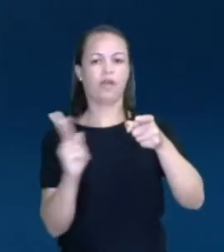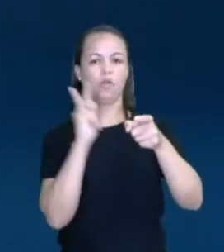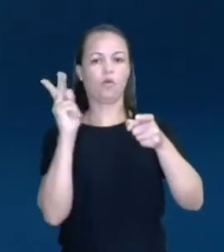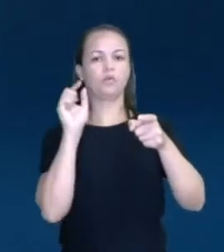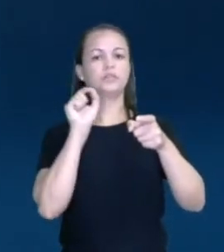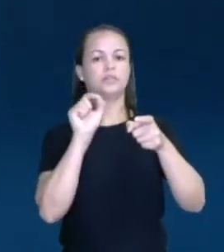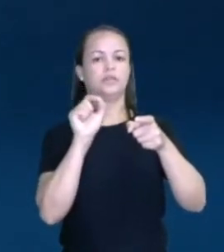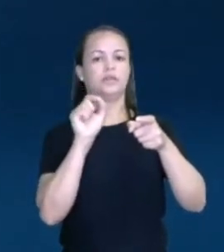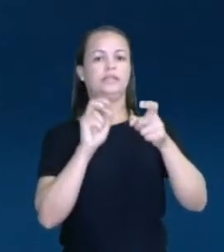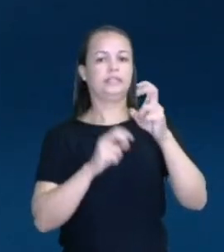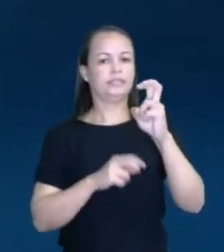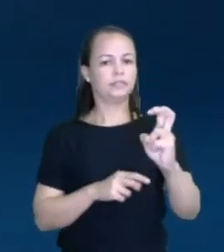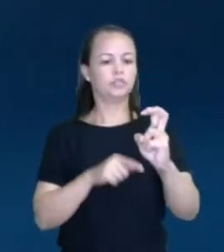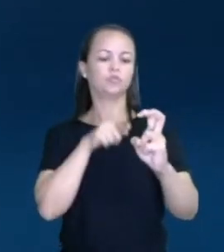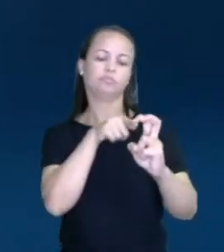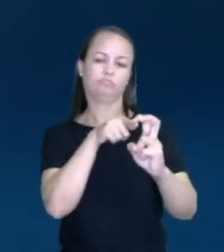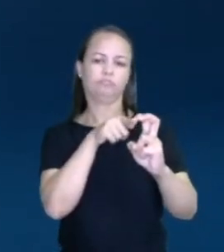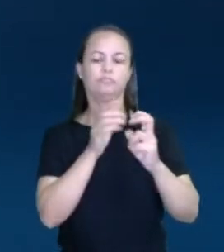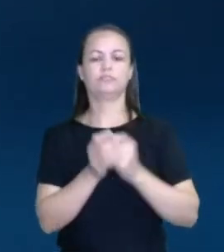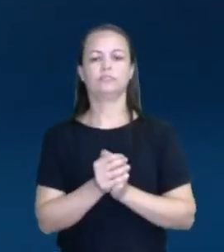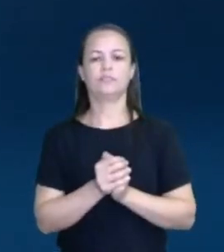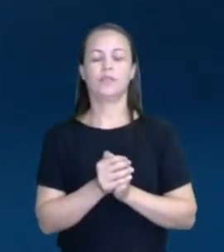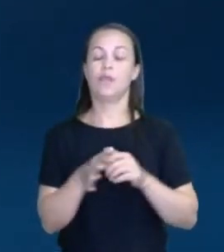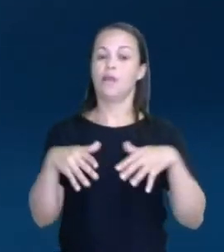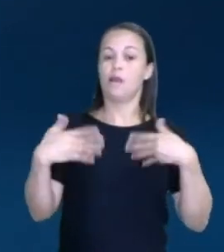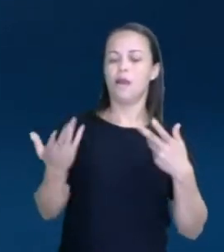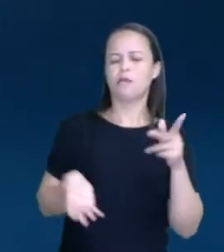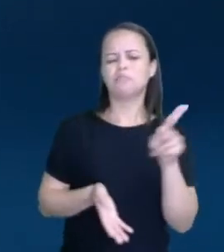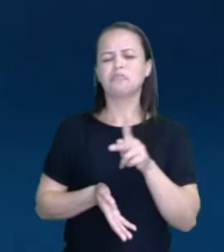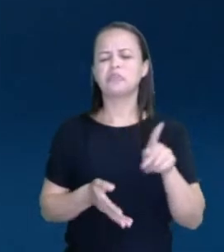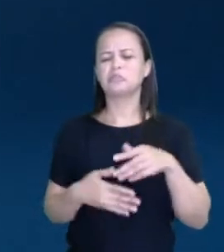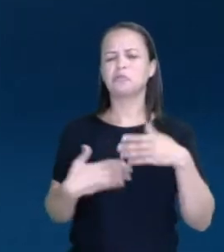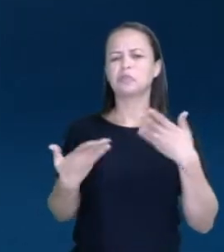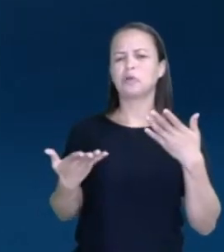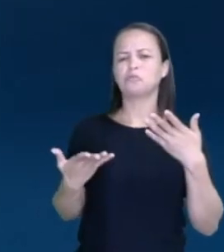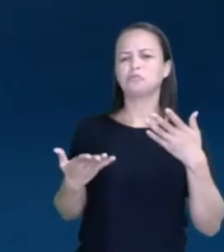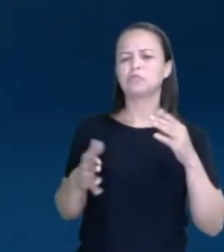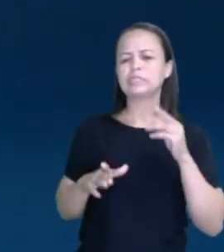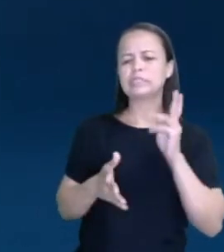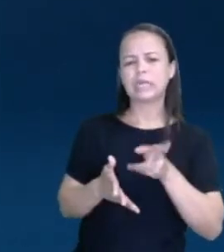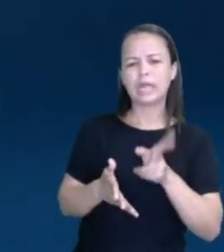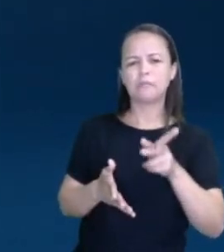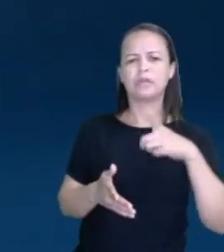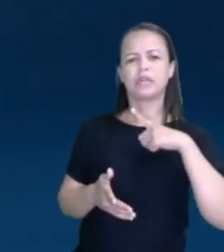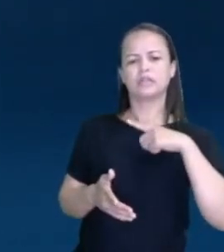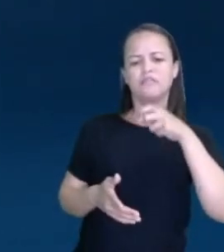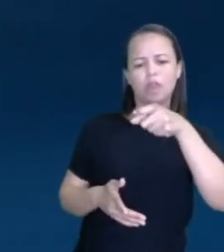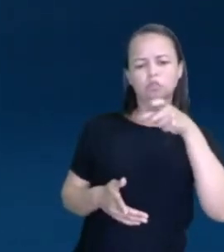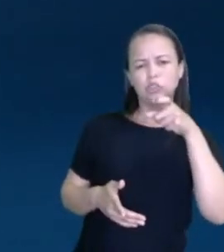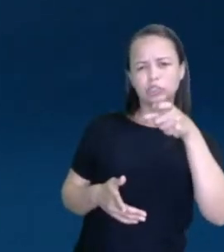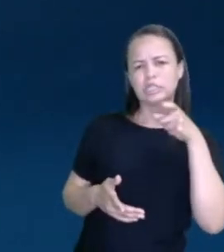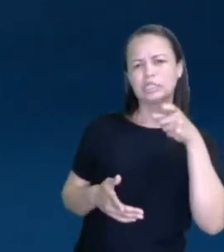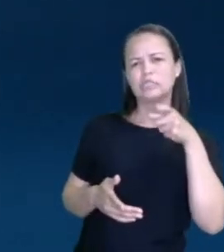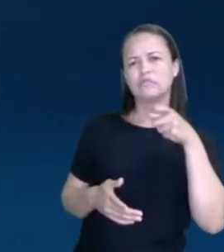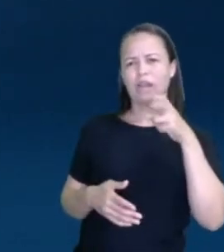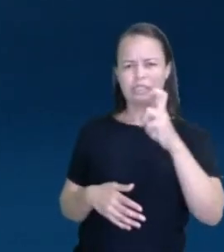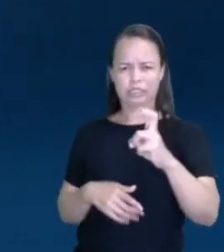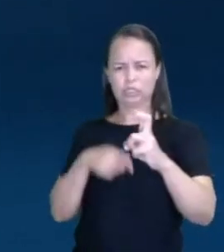5. Ah, professor, então eu sei que toda vez que aparecer x, meu